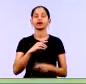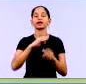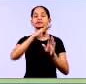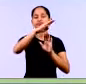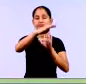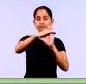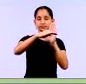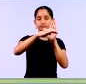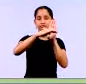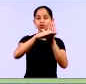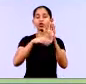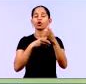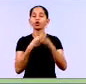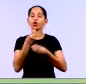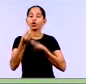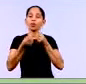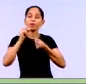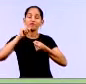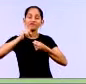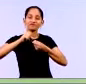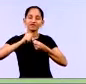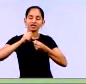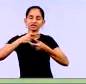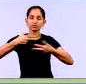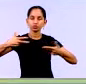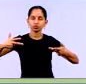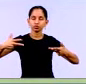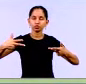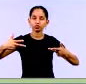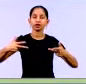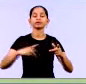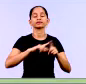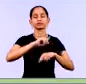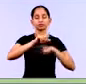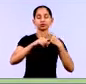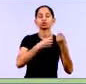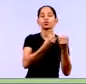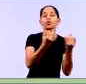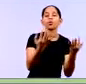Políticas de produção. Política de pessoal.